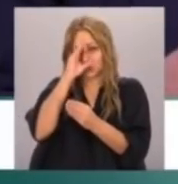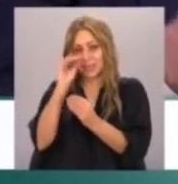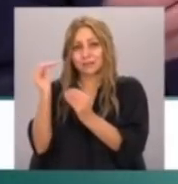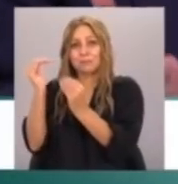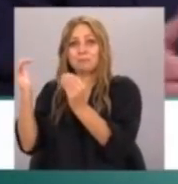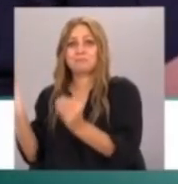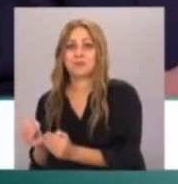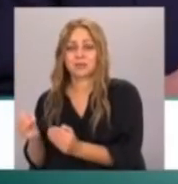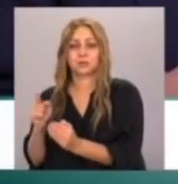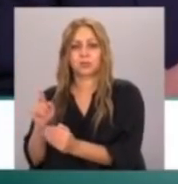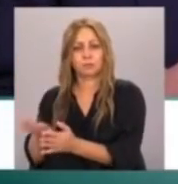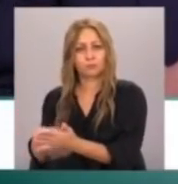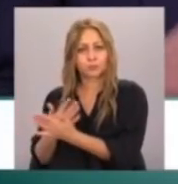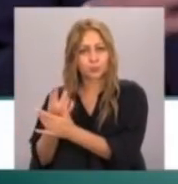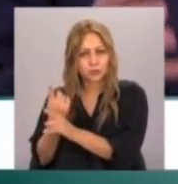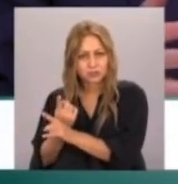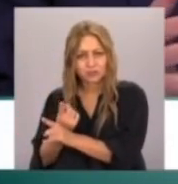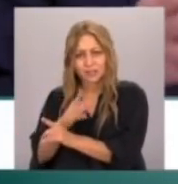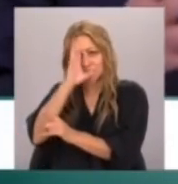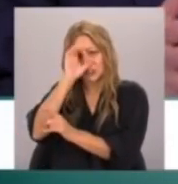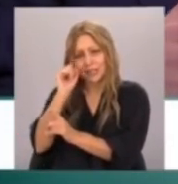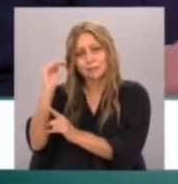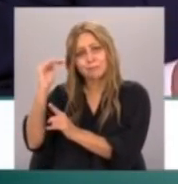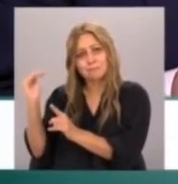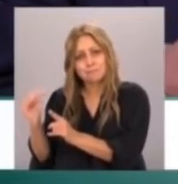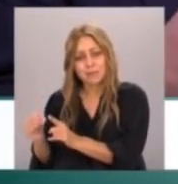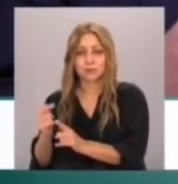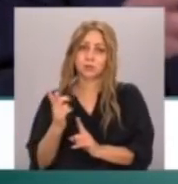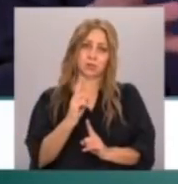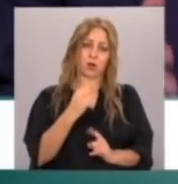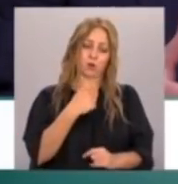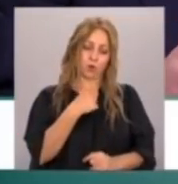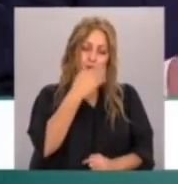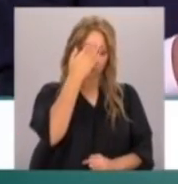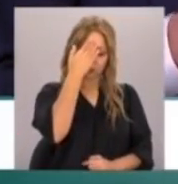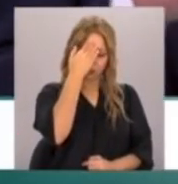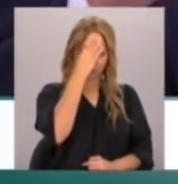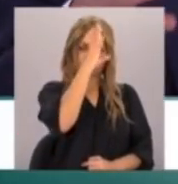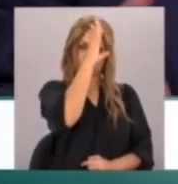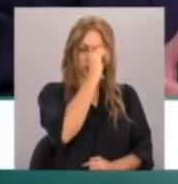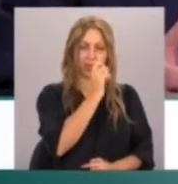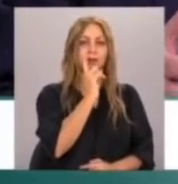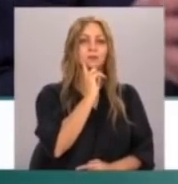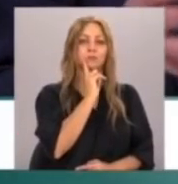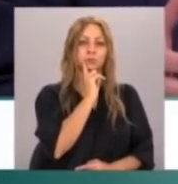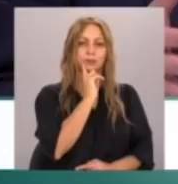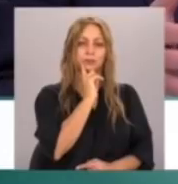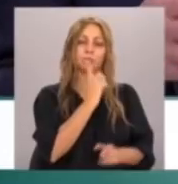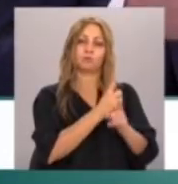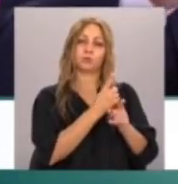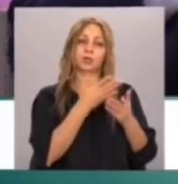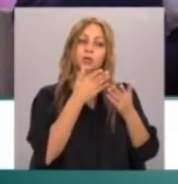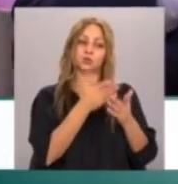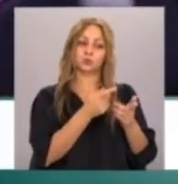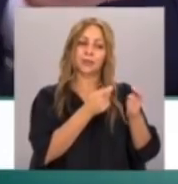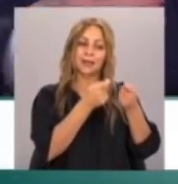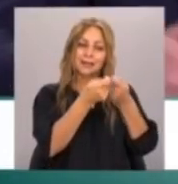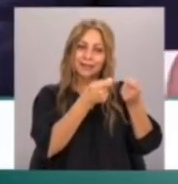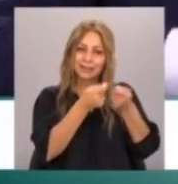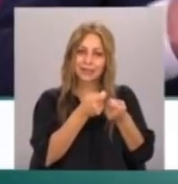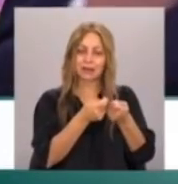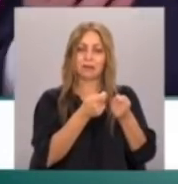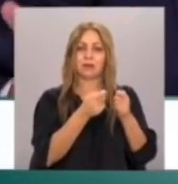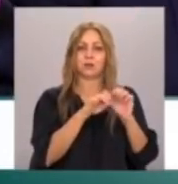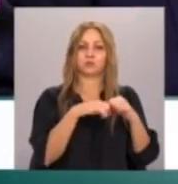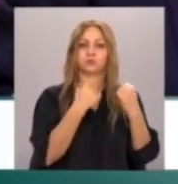tem diversas propostas para o nesse sentido e nós temos o estado como o elemento fundamental regulador da sociedade agora não quando a despesa